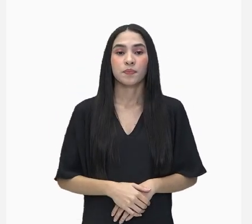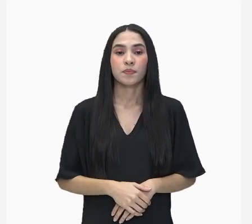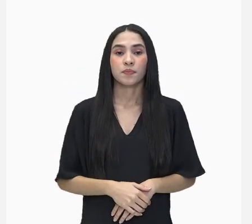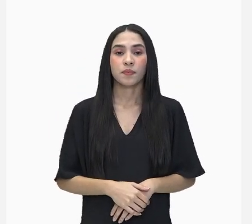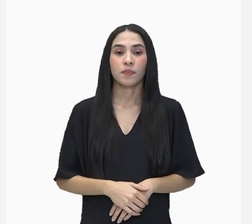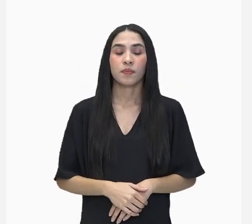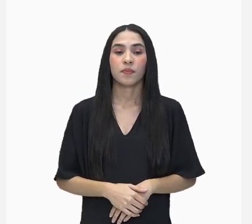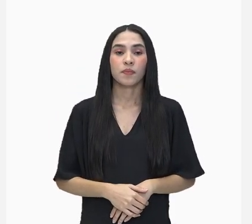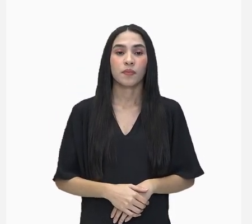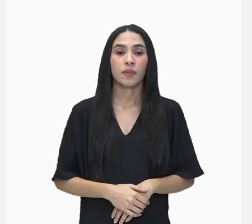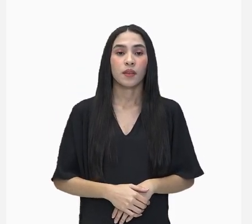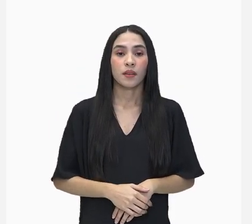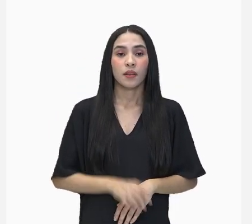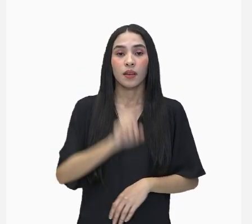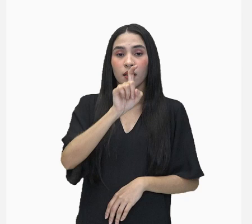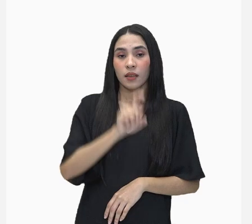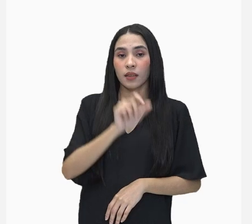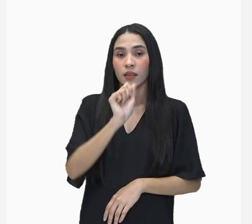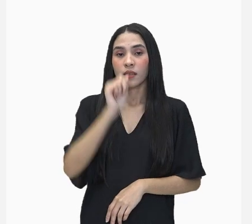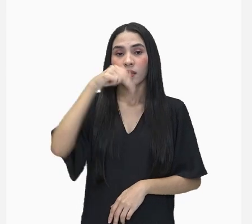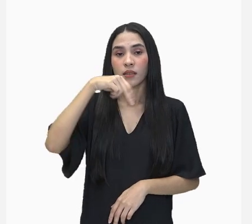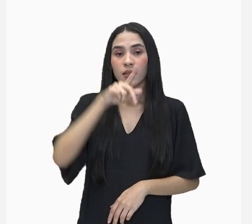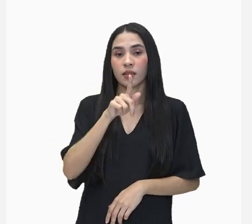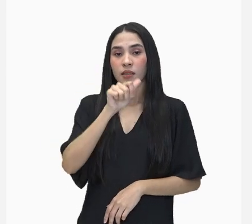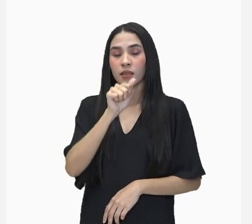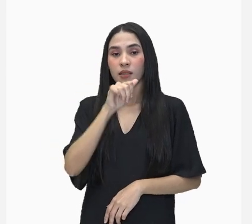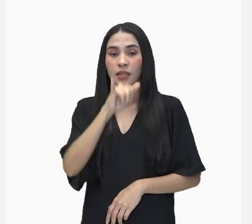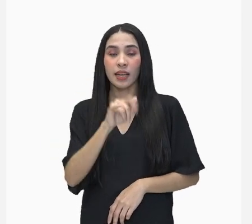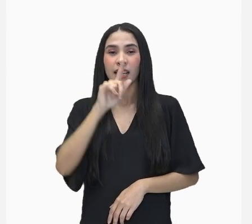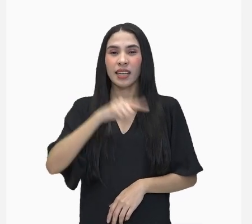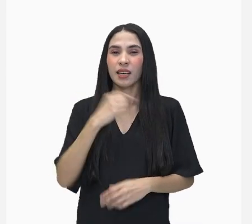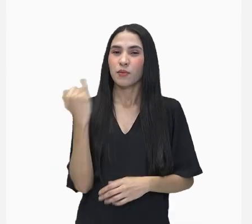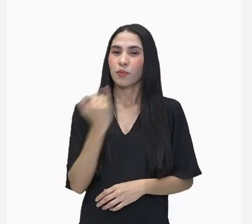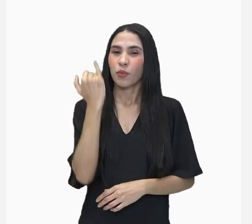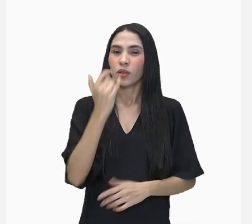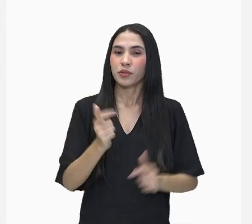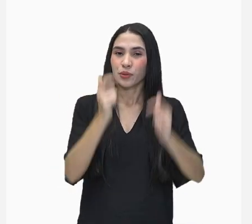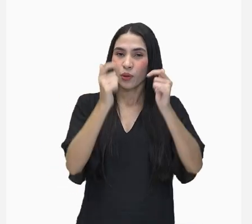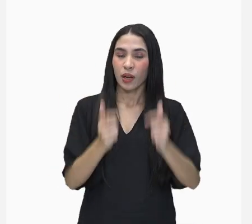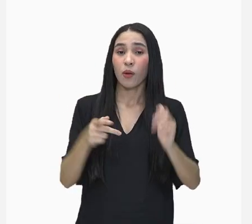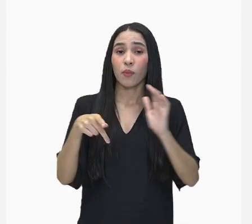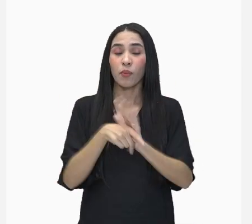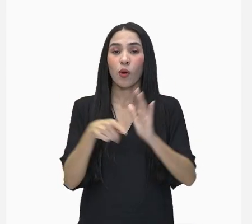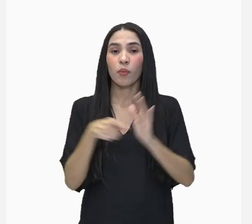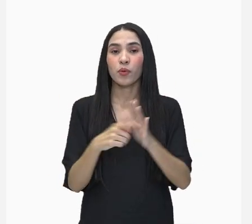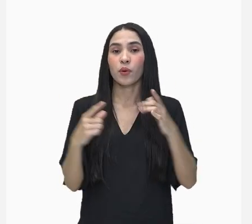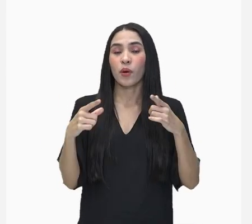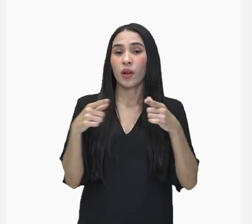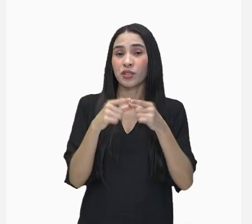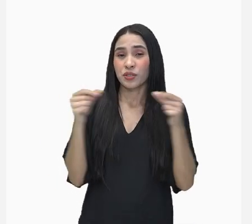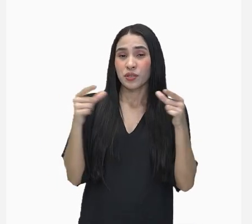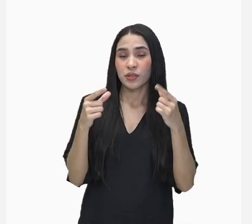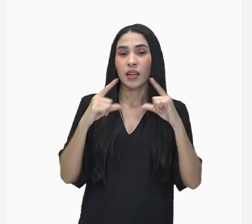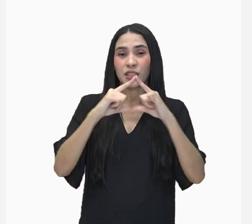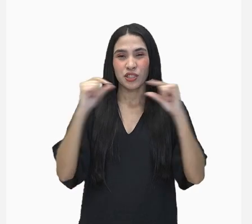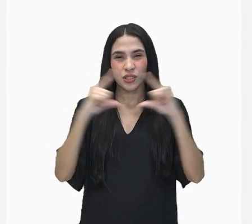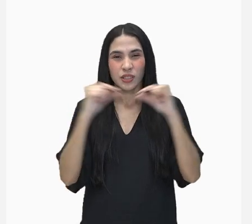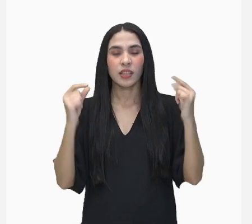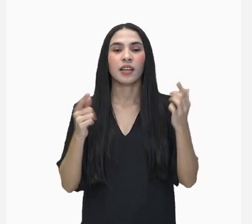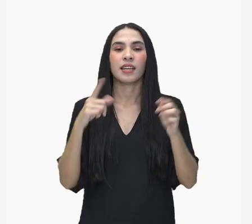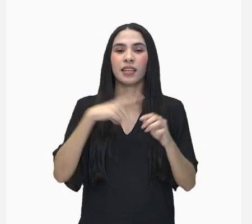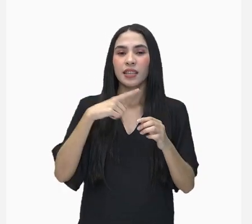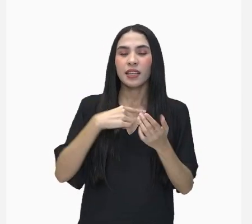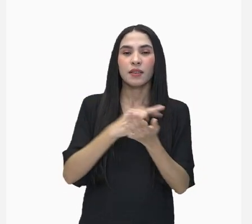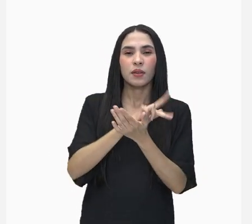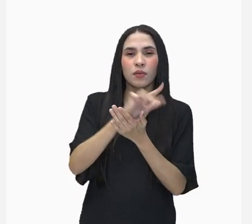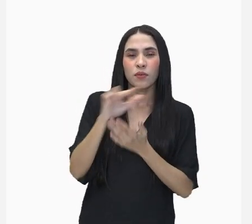aí Xangai, que é um importante centro de manufatura lá da China e possui produção com uma vasta gama de